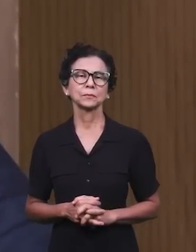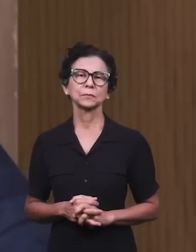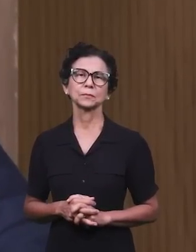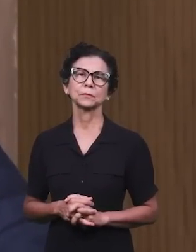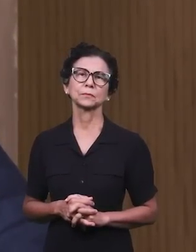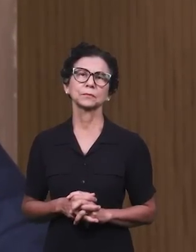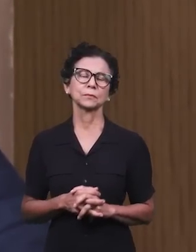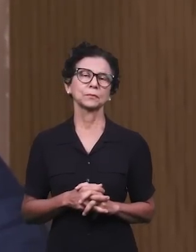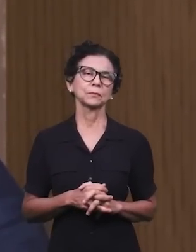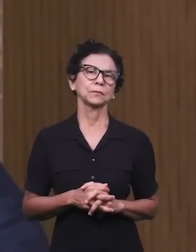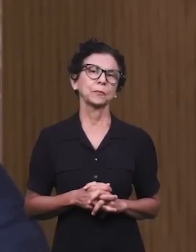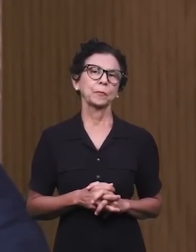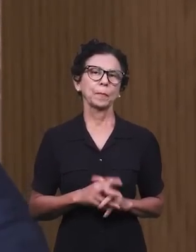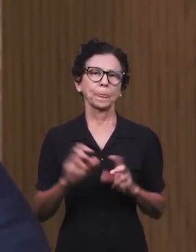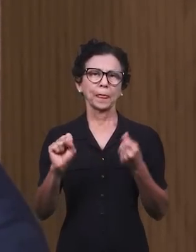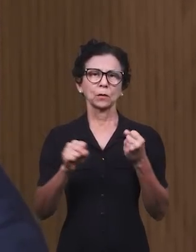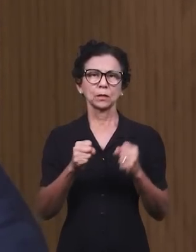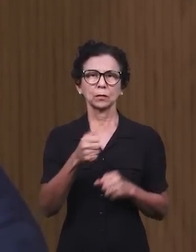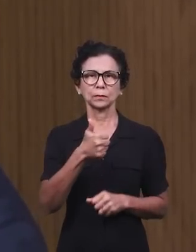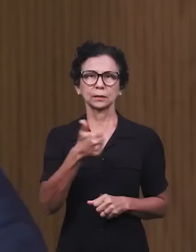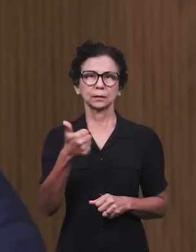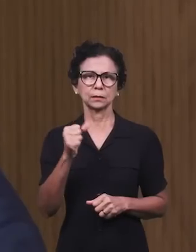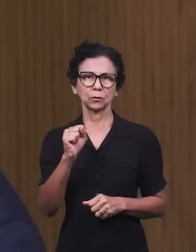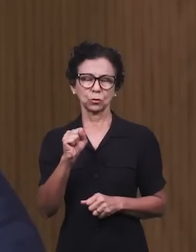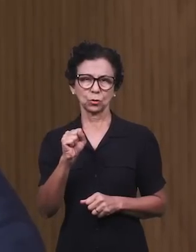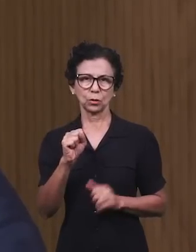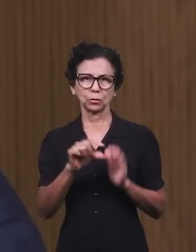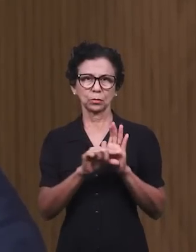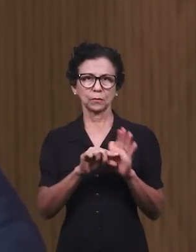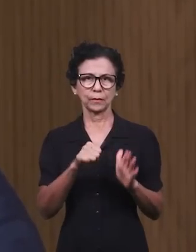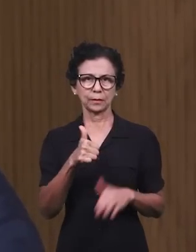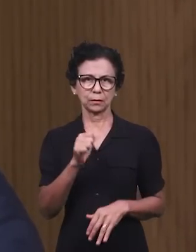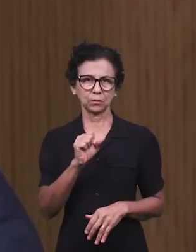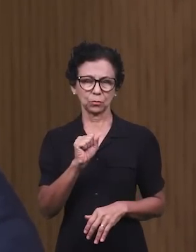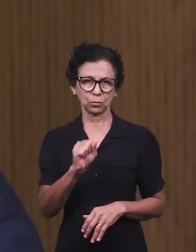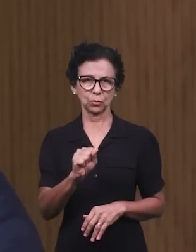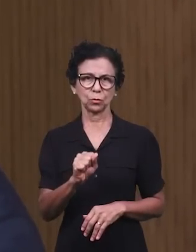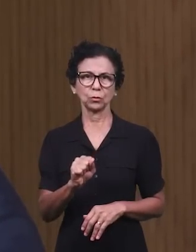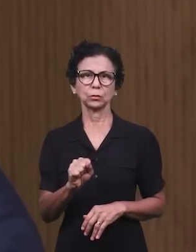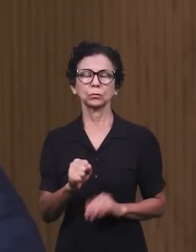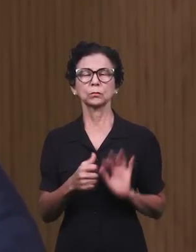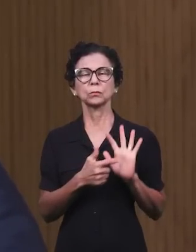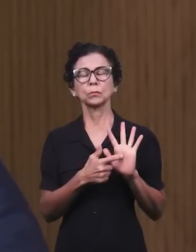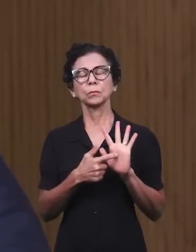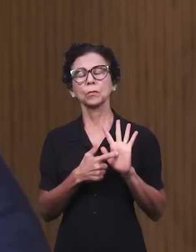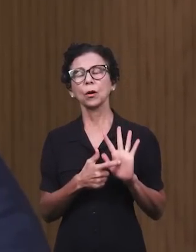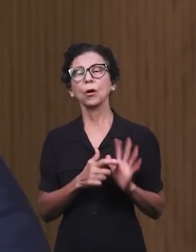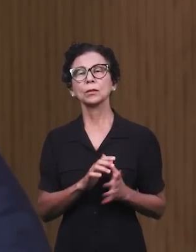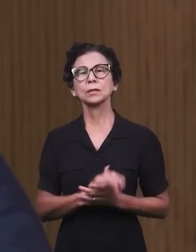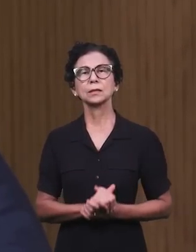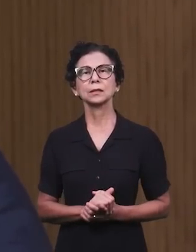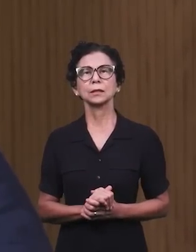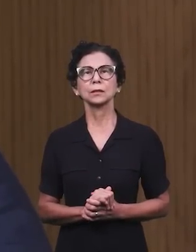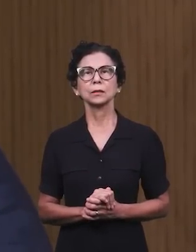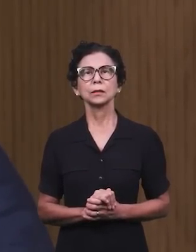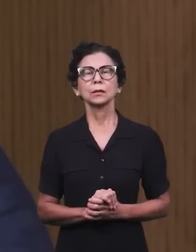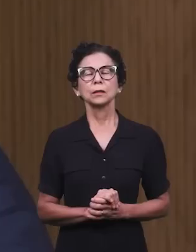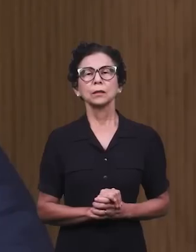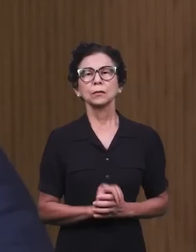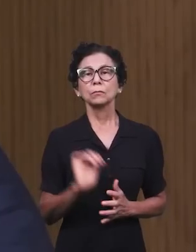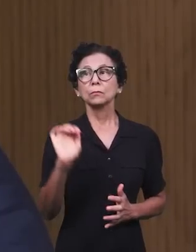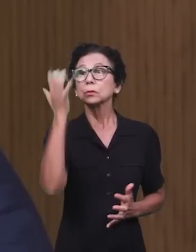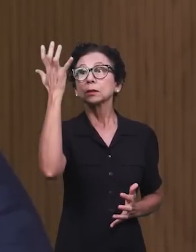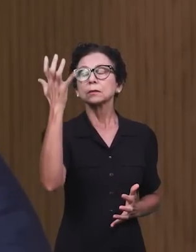o Salmos 118, verso 18, o salmista ele fala de uma surpresa, que é a